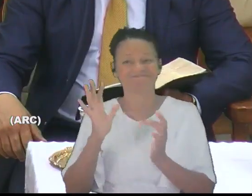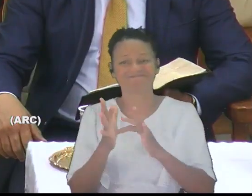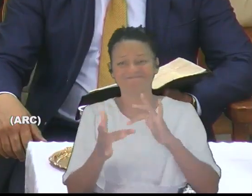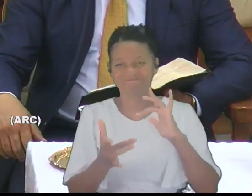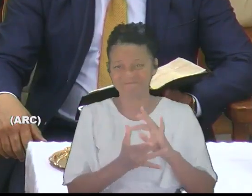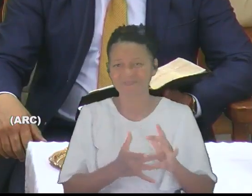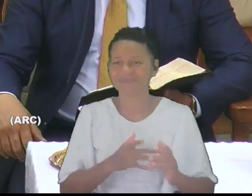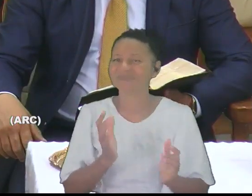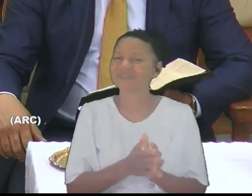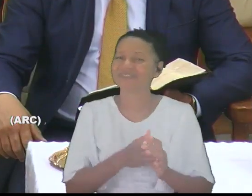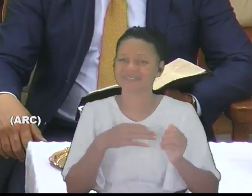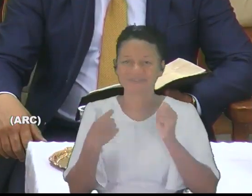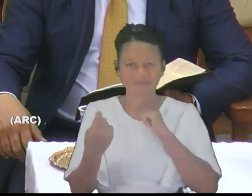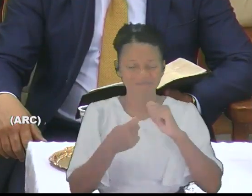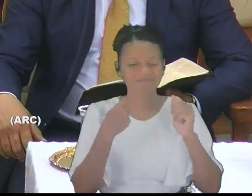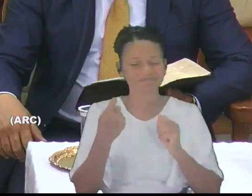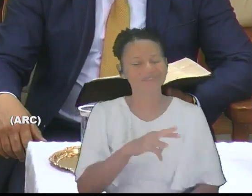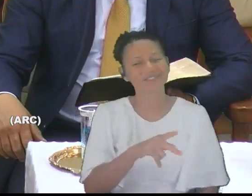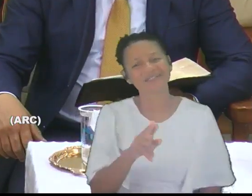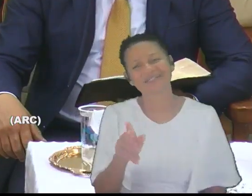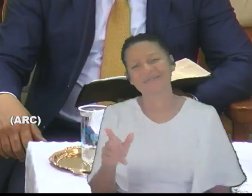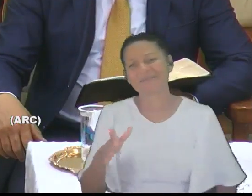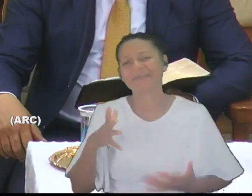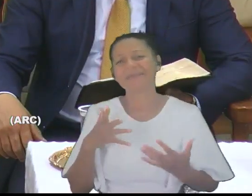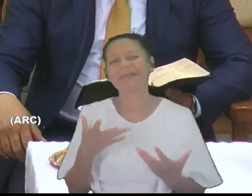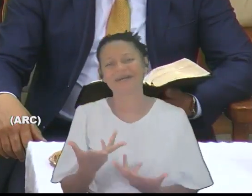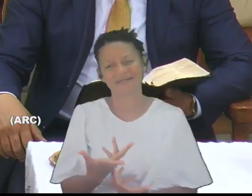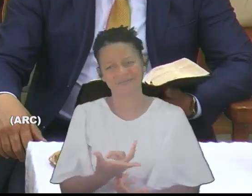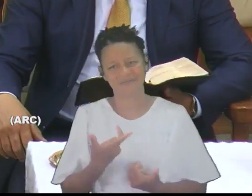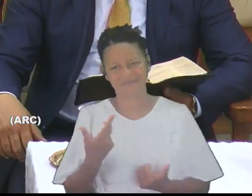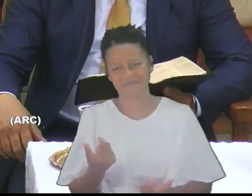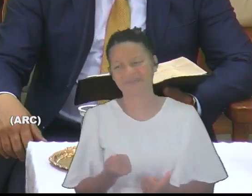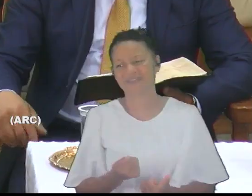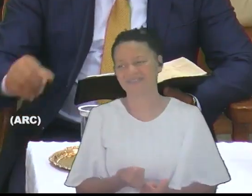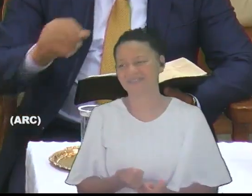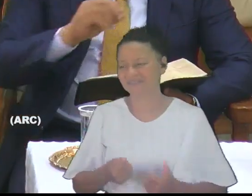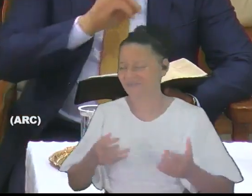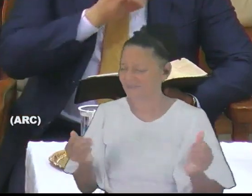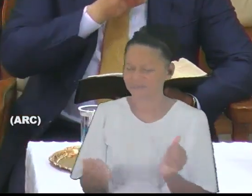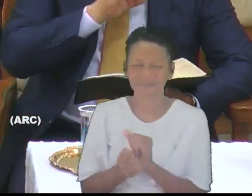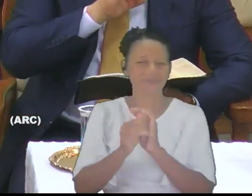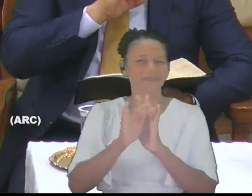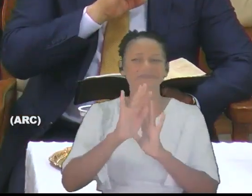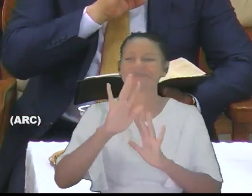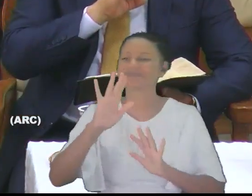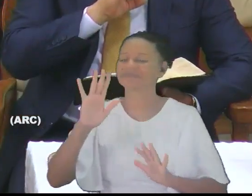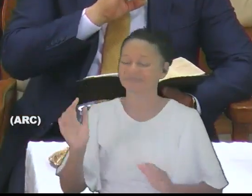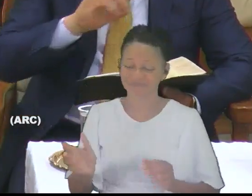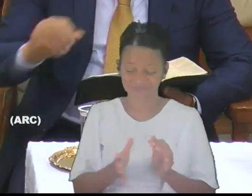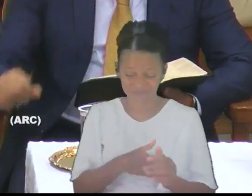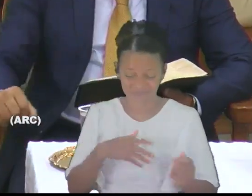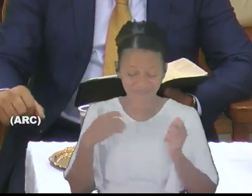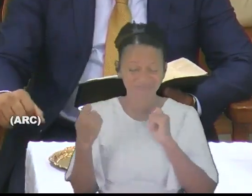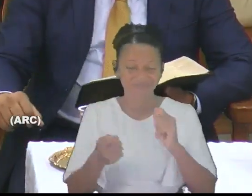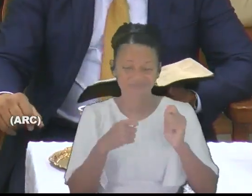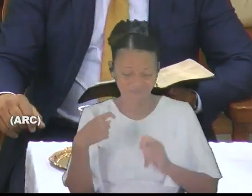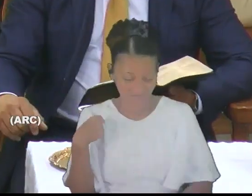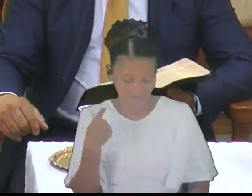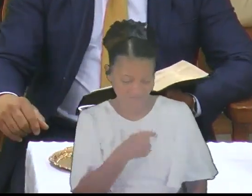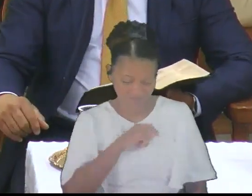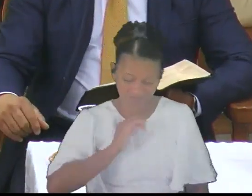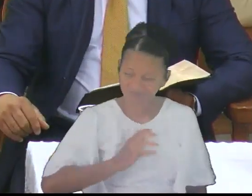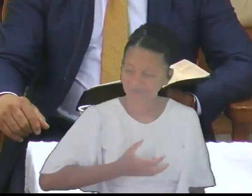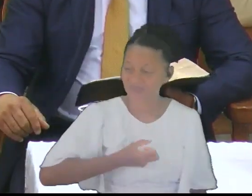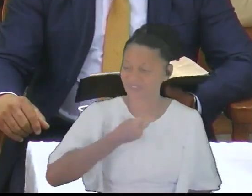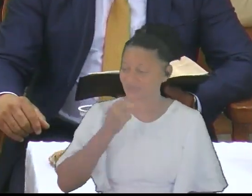Oh, aleluia. Irmão, que coisa maravilhosa, que coisa gloriosa. Aleluia, a nossa salvação